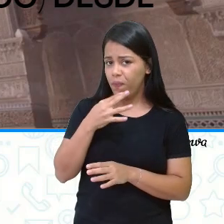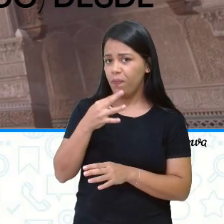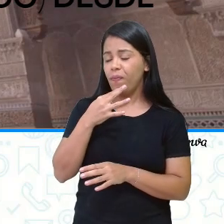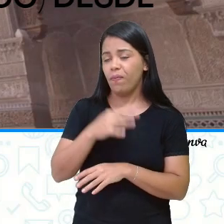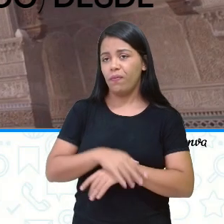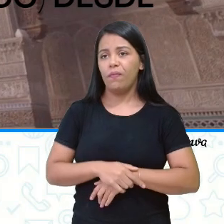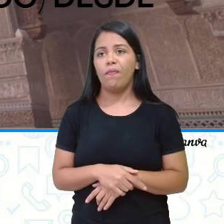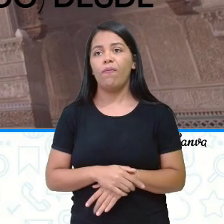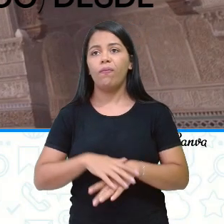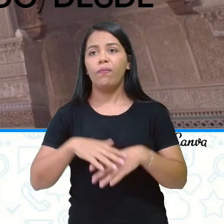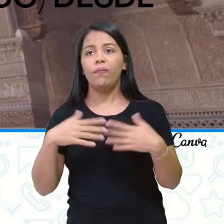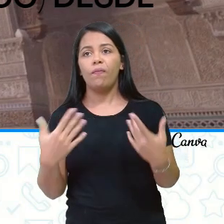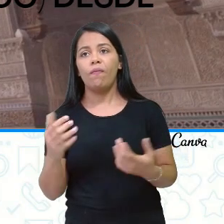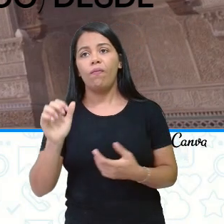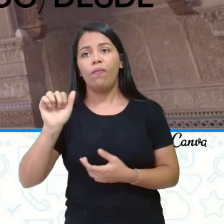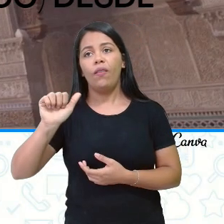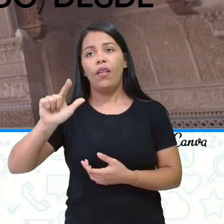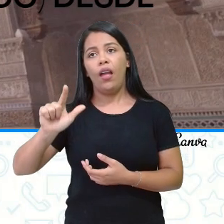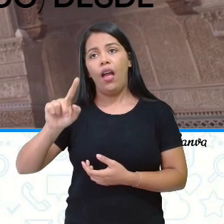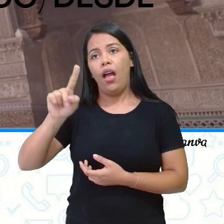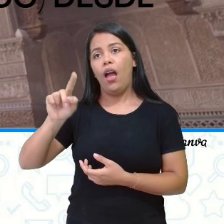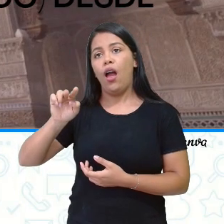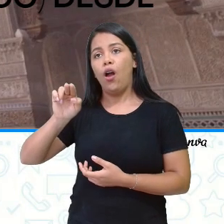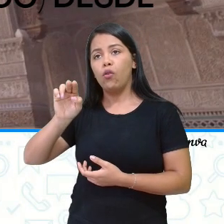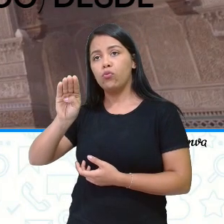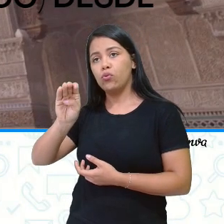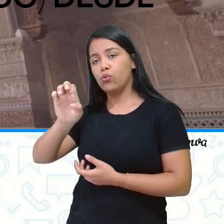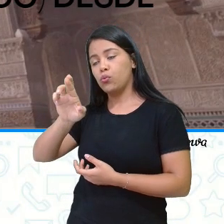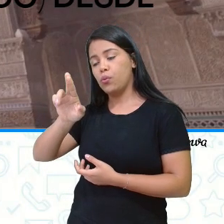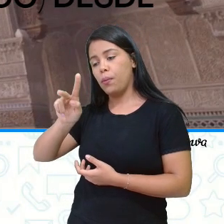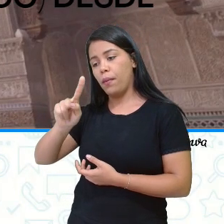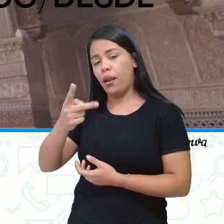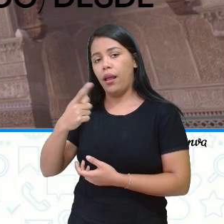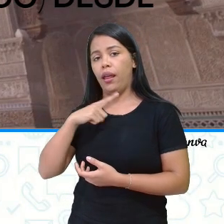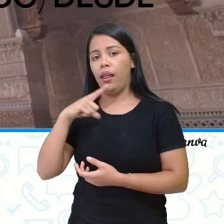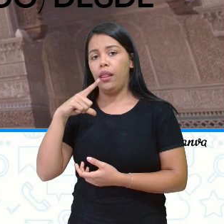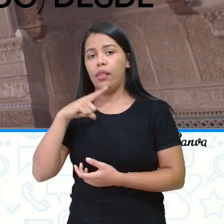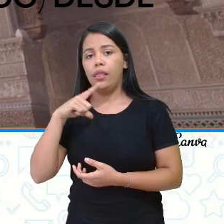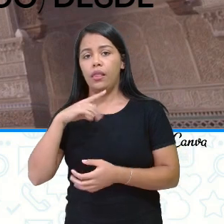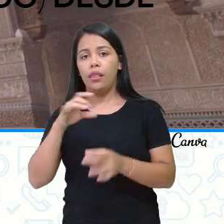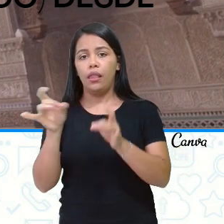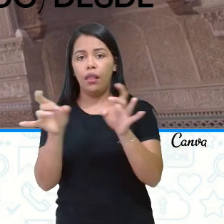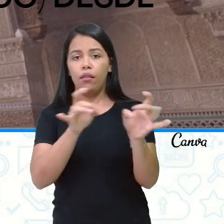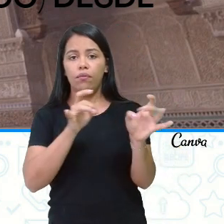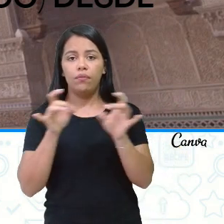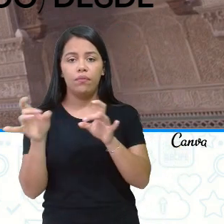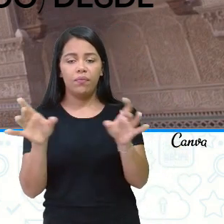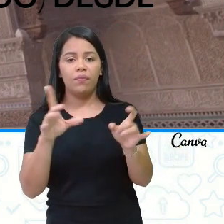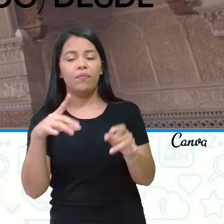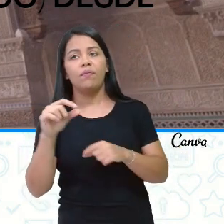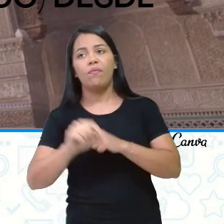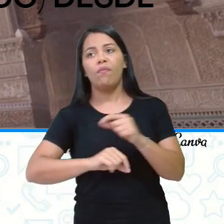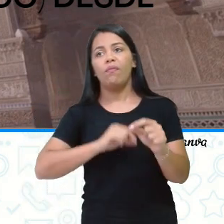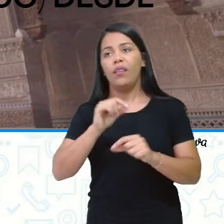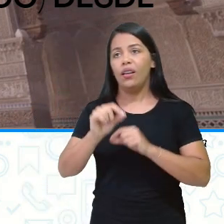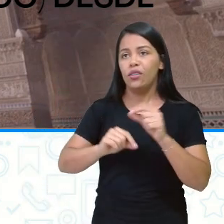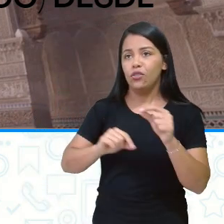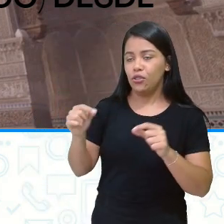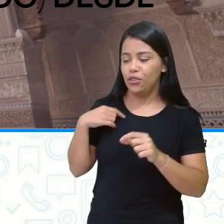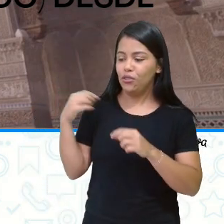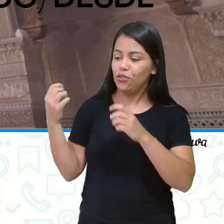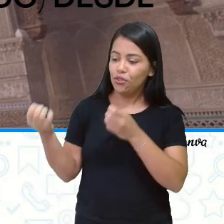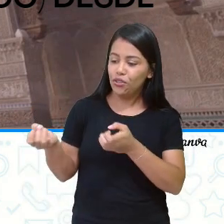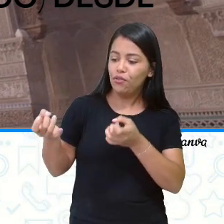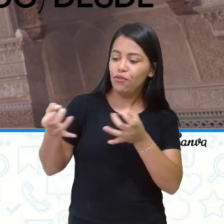das cidades do Catar famosas pelo comércio de pérolas. Al-Zubarah é patrimônio mundial da Organização